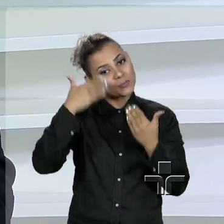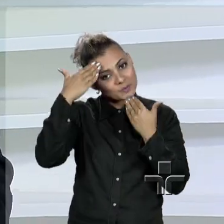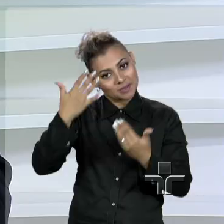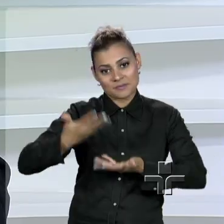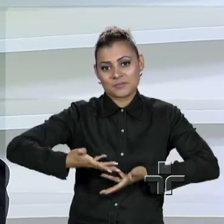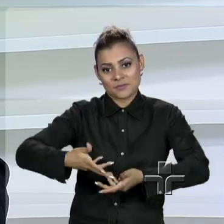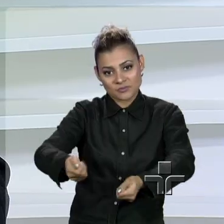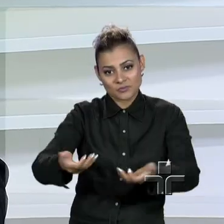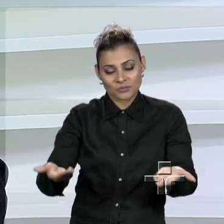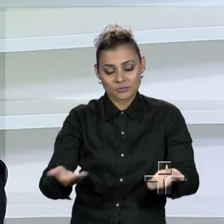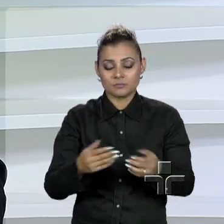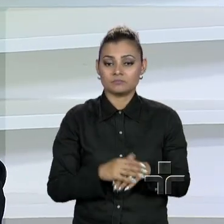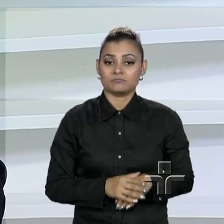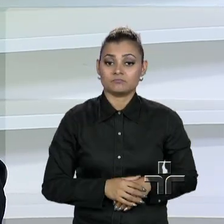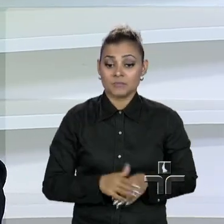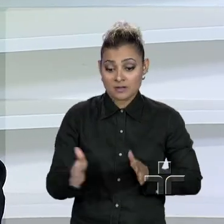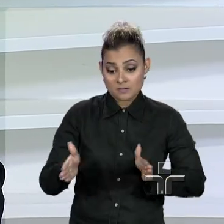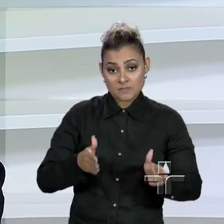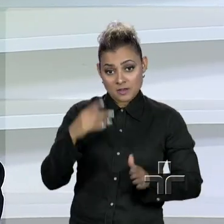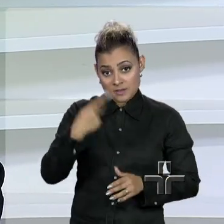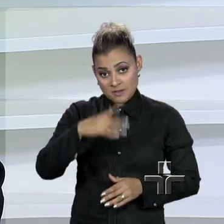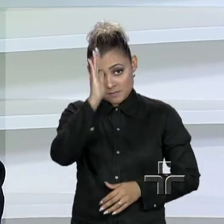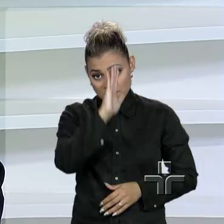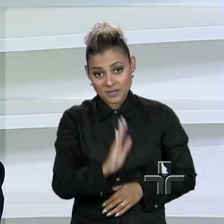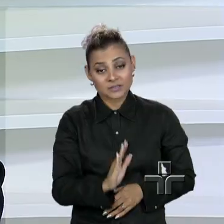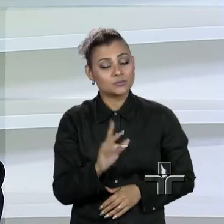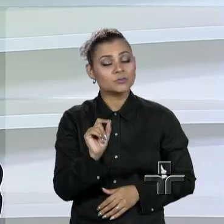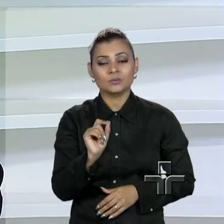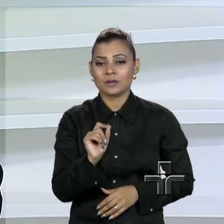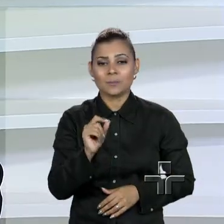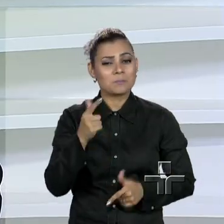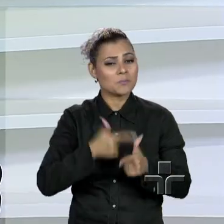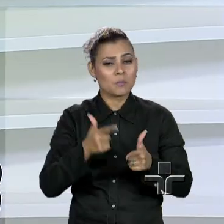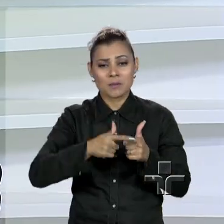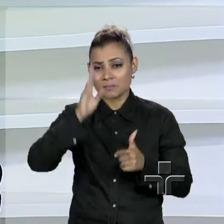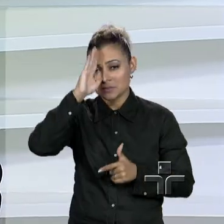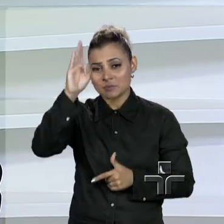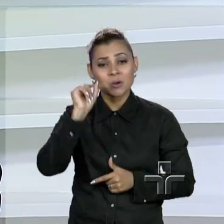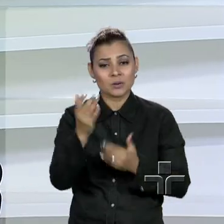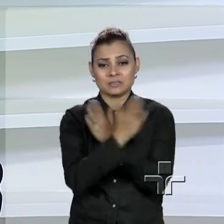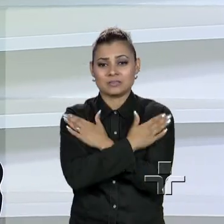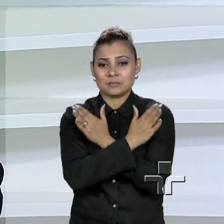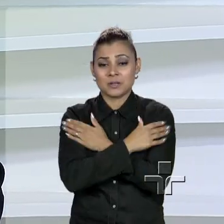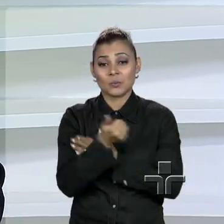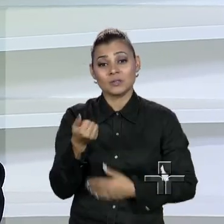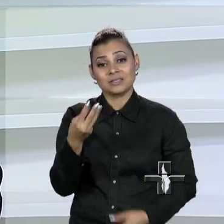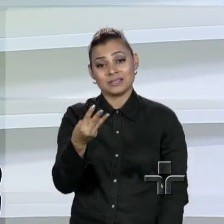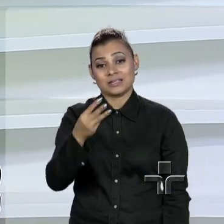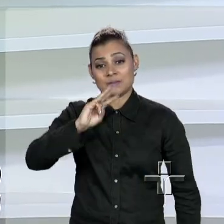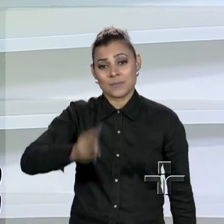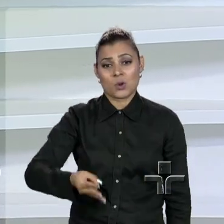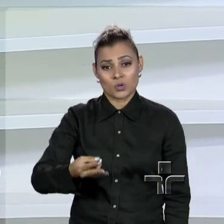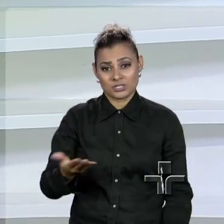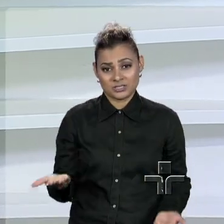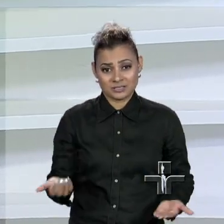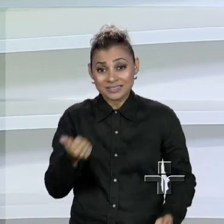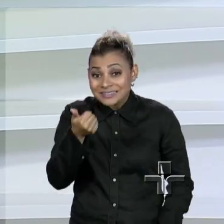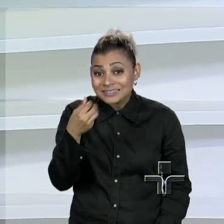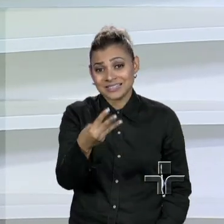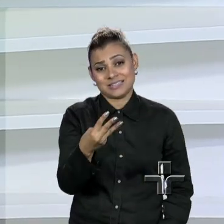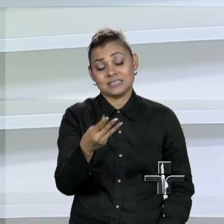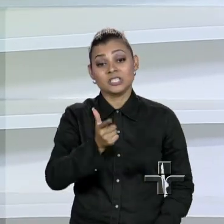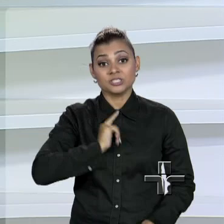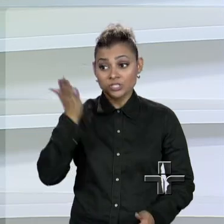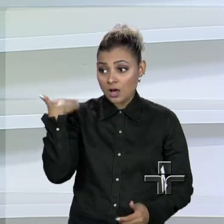Ministro, o grande drama desse país nos últimos anos é o desemprego. São 13 milhões de desempregados. Havia uma